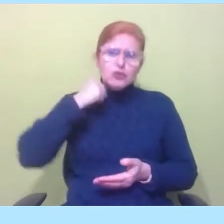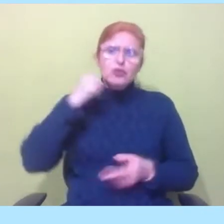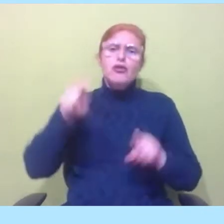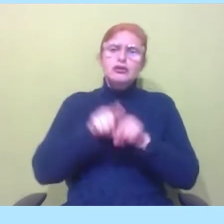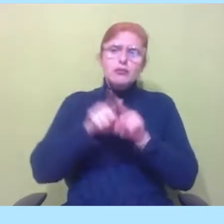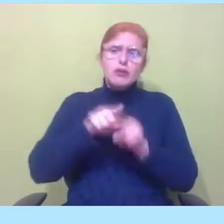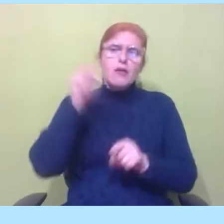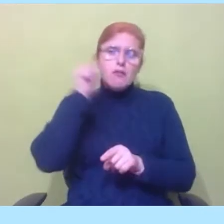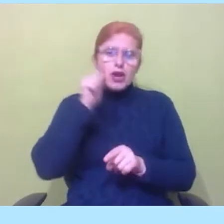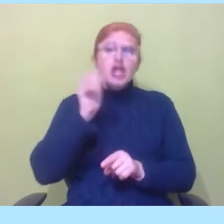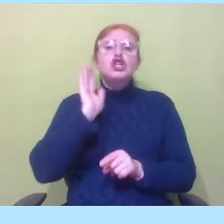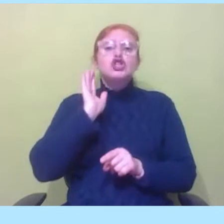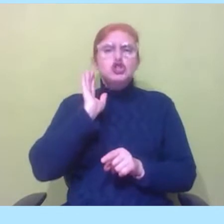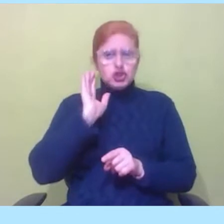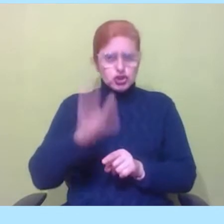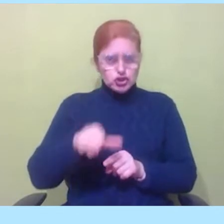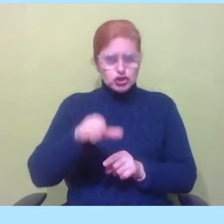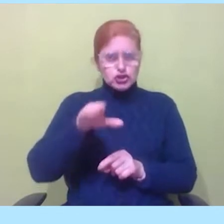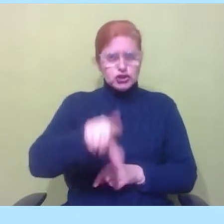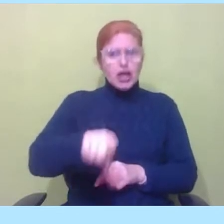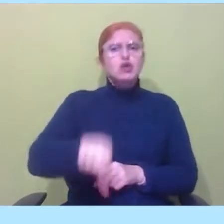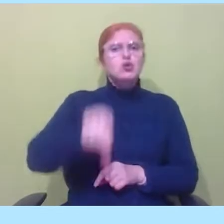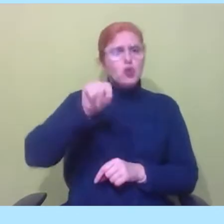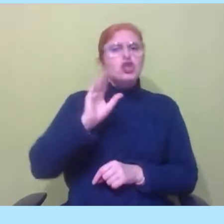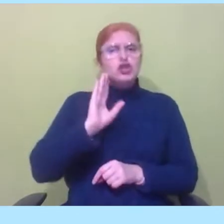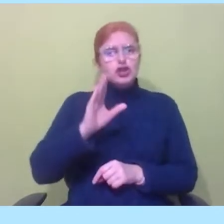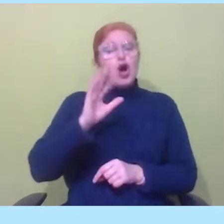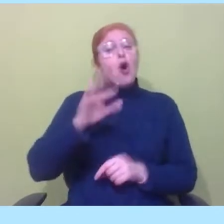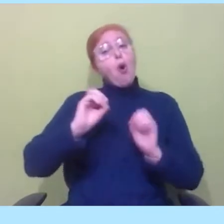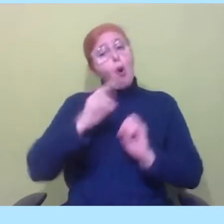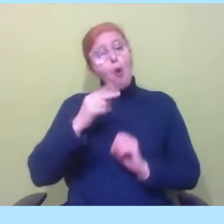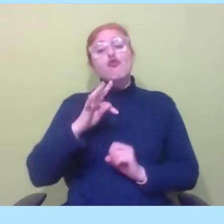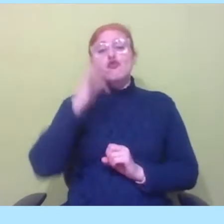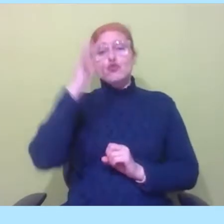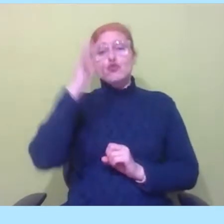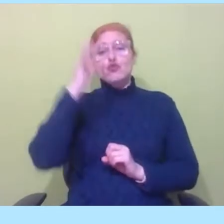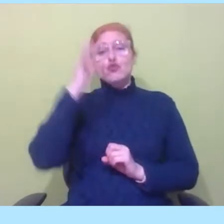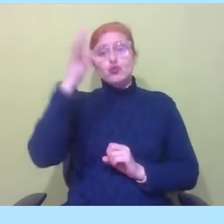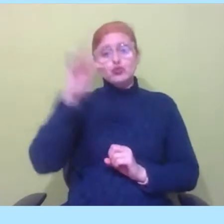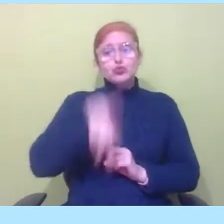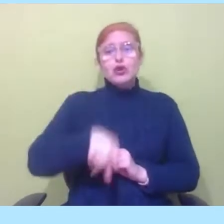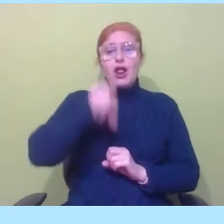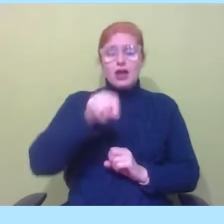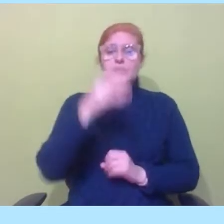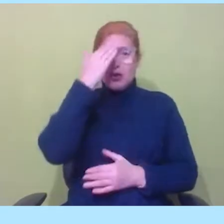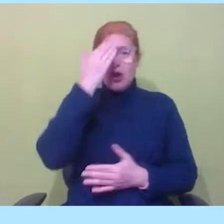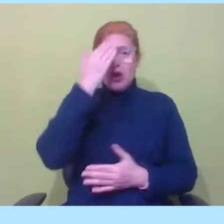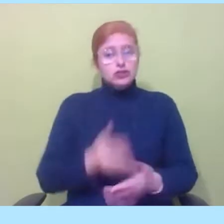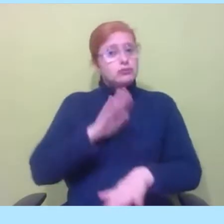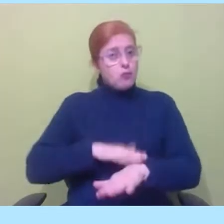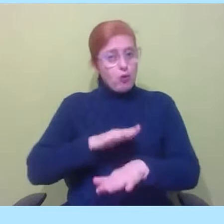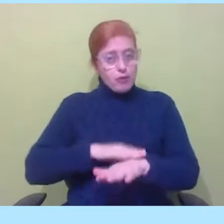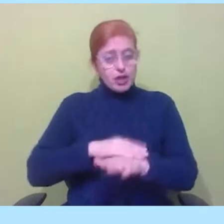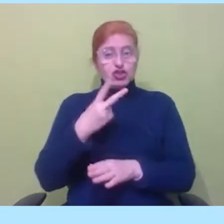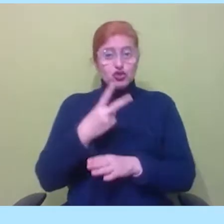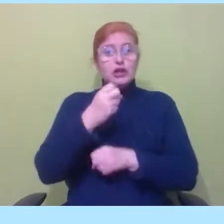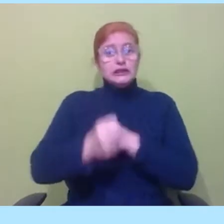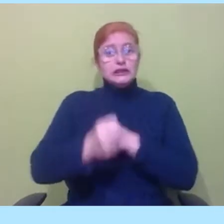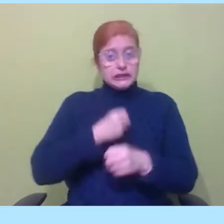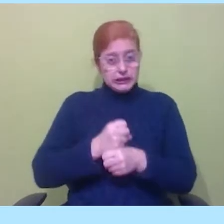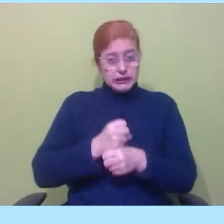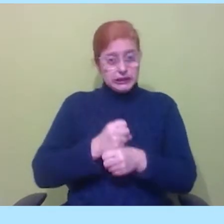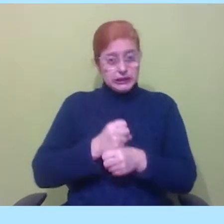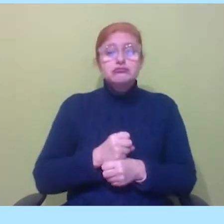já eleitas ou futuramente eleitas, né? A gente está agora num período que eu acredito, nesses 2 anos, que são